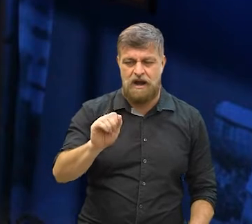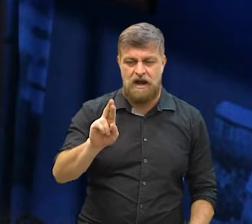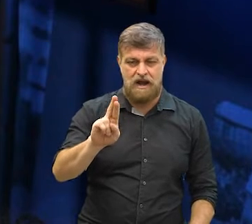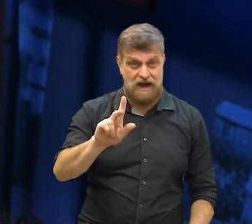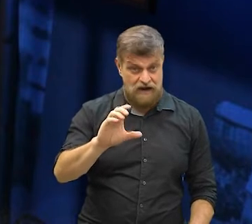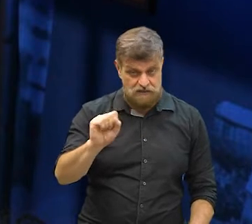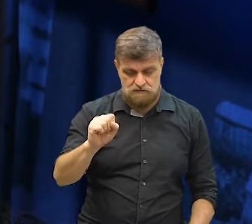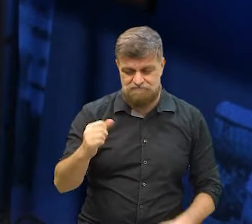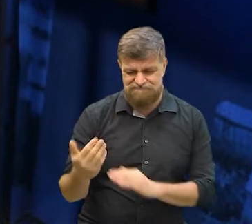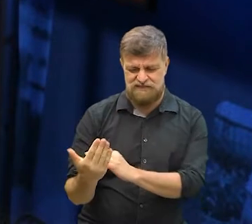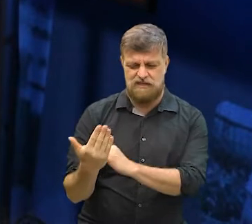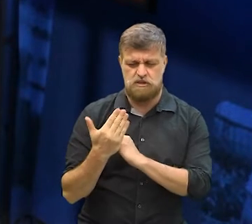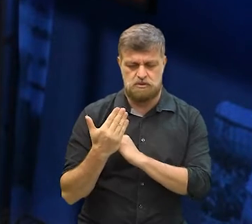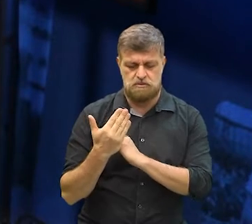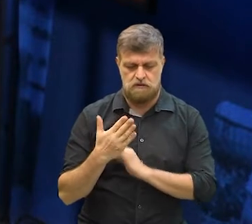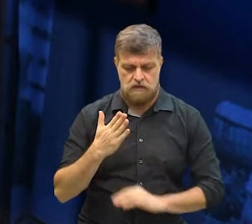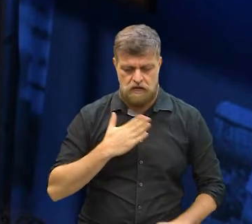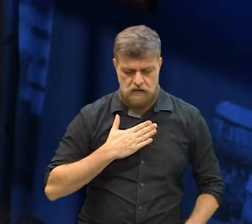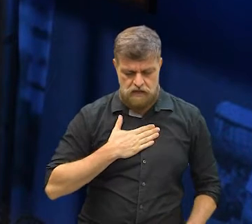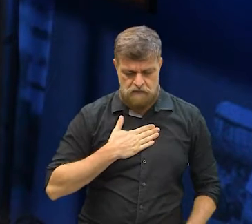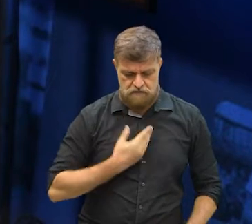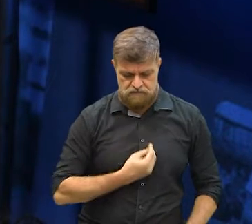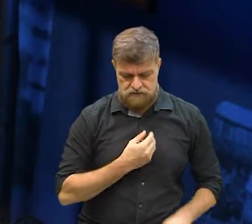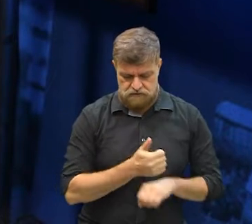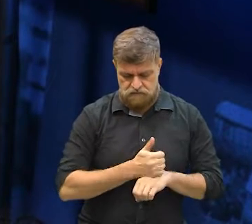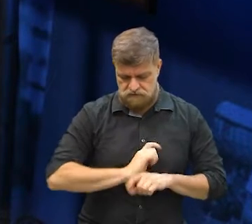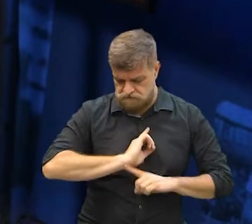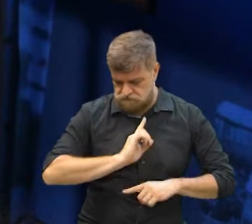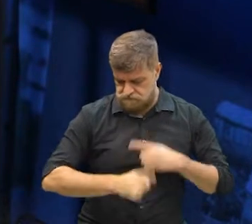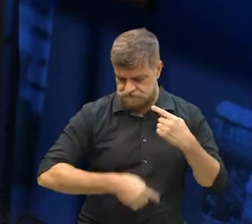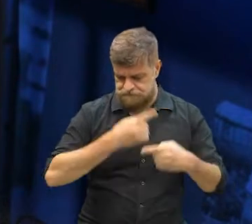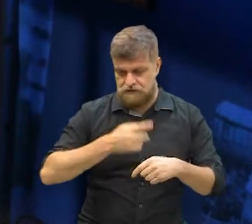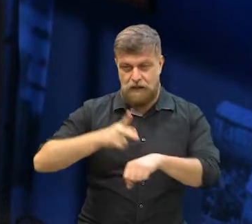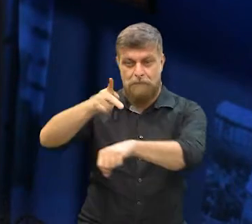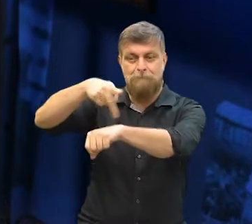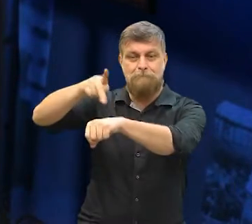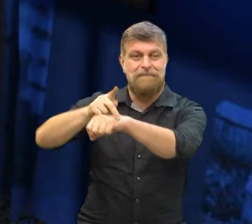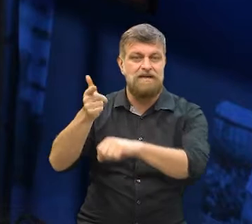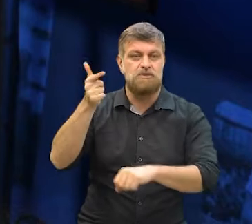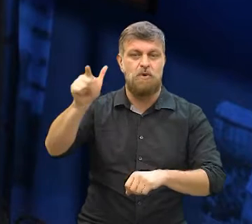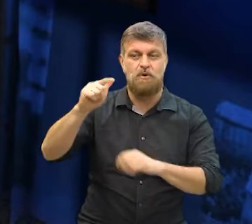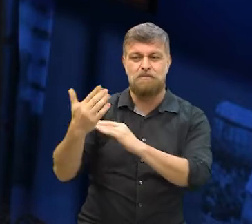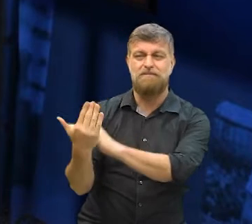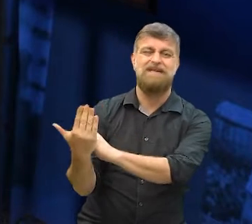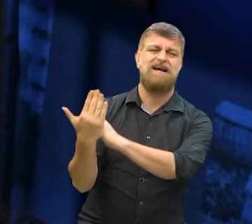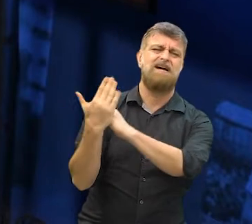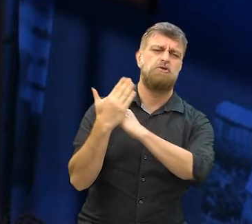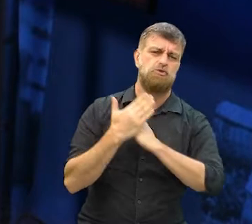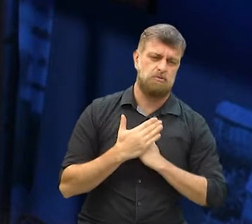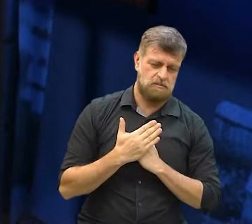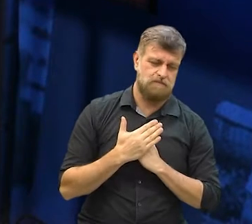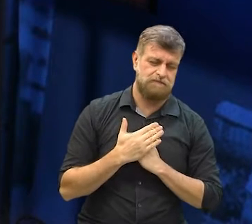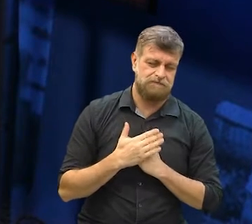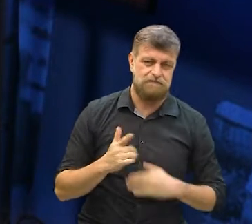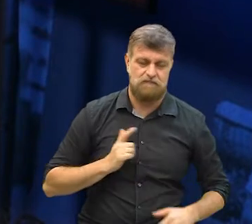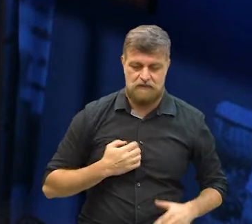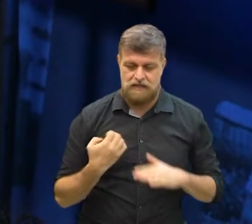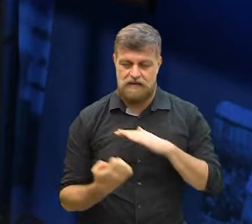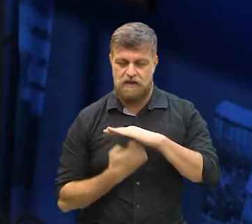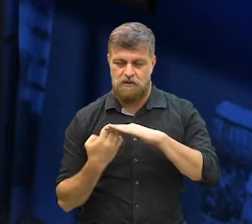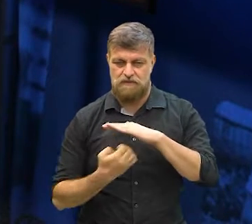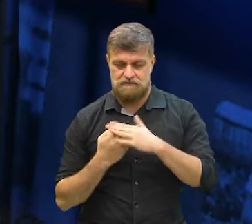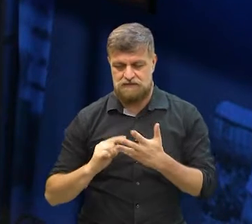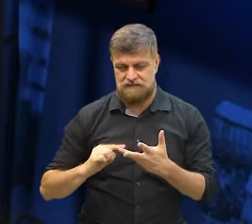ele é do Brasil. E foi a hora que deu uma alavancada na minha carreira, foi quando eu fui para fora do país. E foi ele que me ajudou muito, muito, muito. E